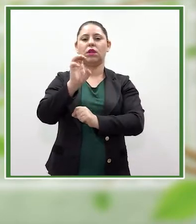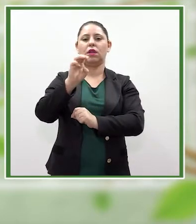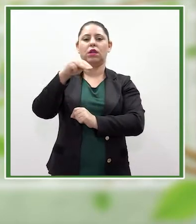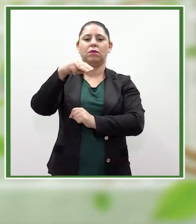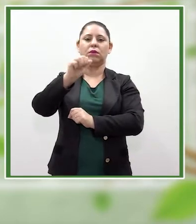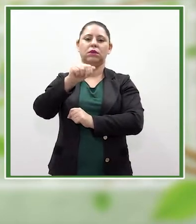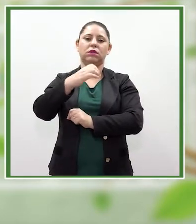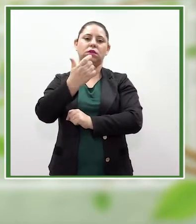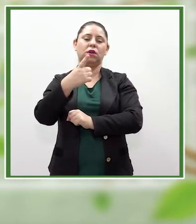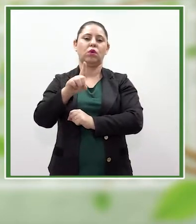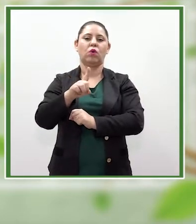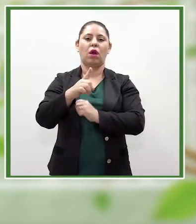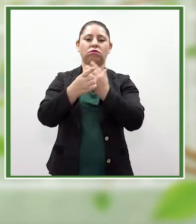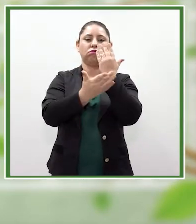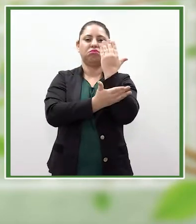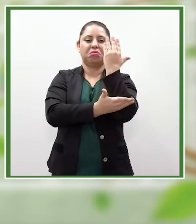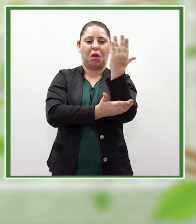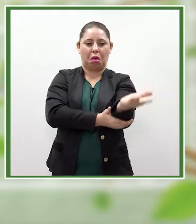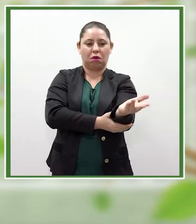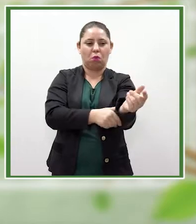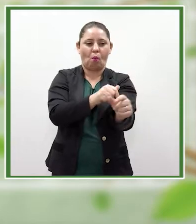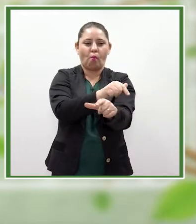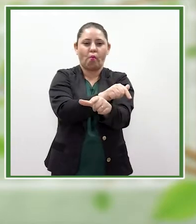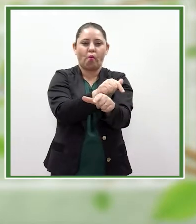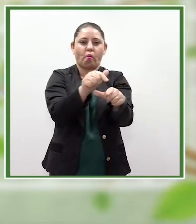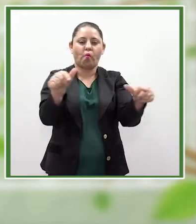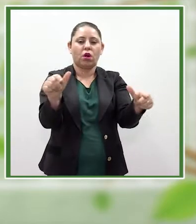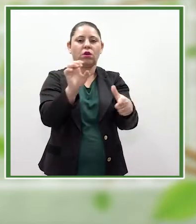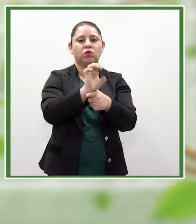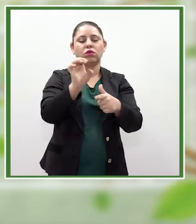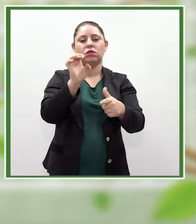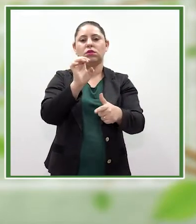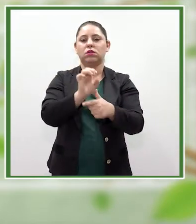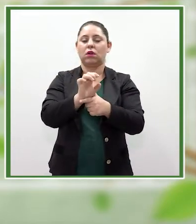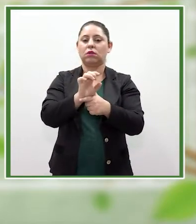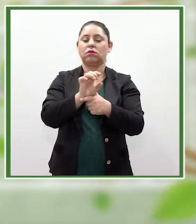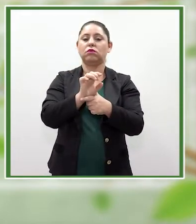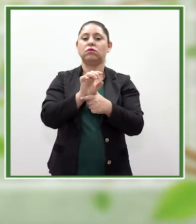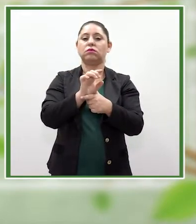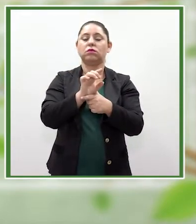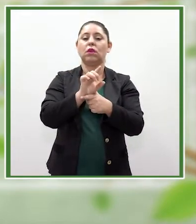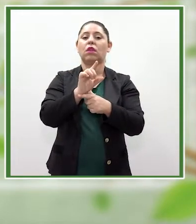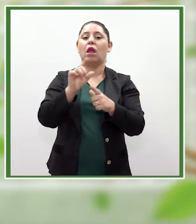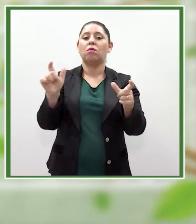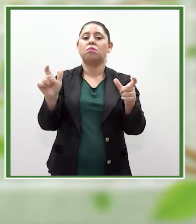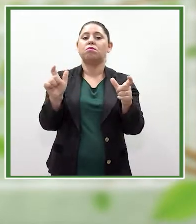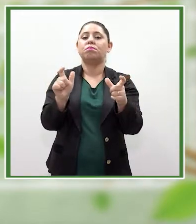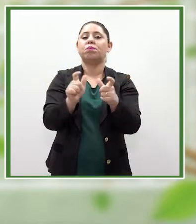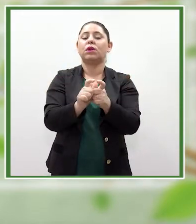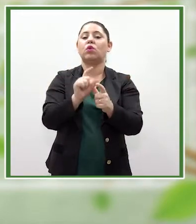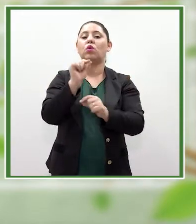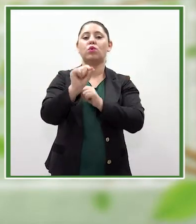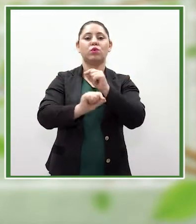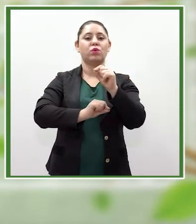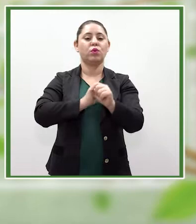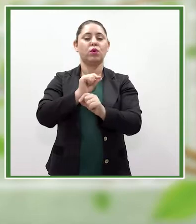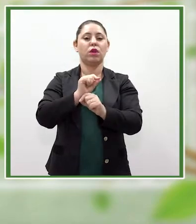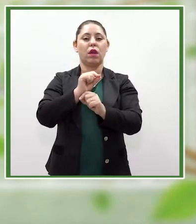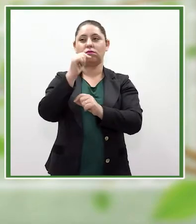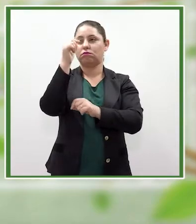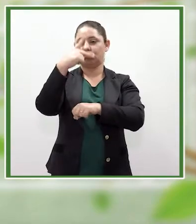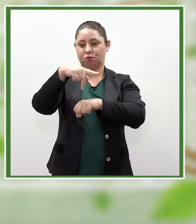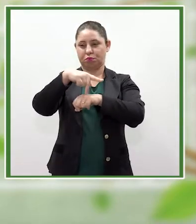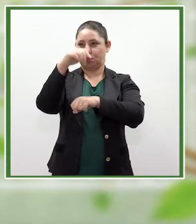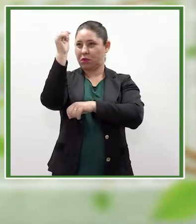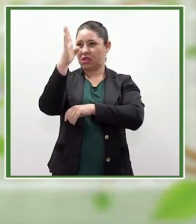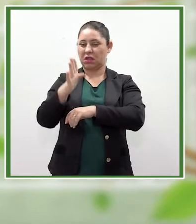ponto-chave, né? As emissões referentes ao desmatamento é um ponto-chave na questão, de emissões e de mudança do clima para